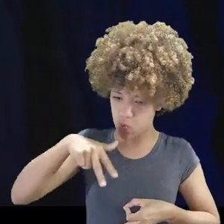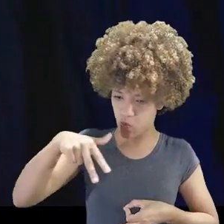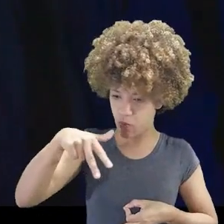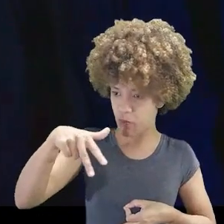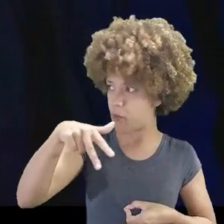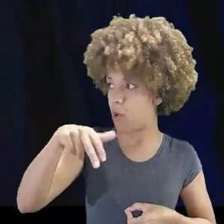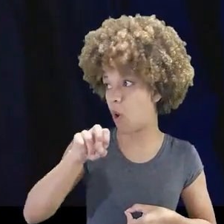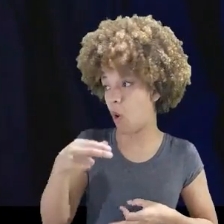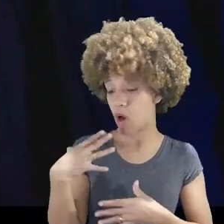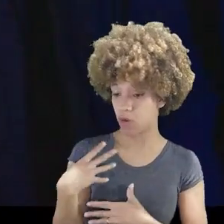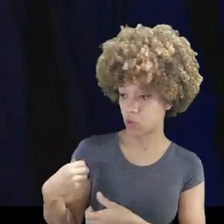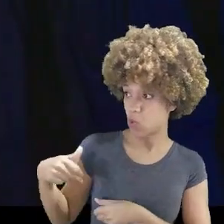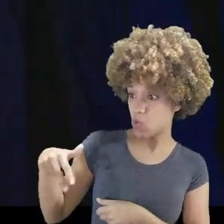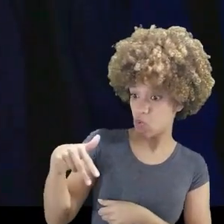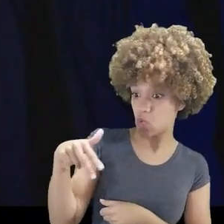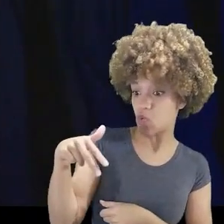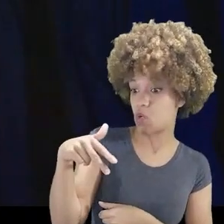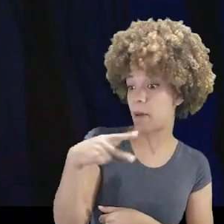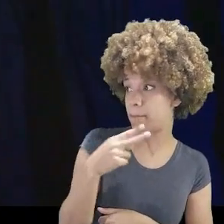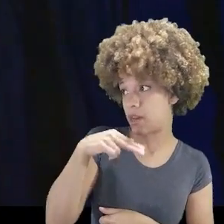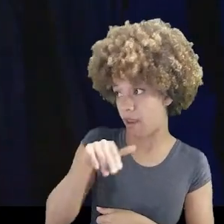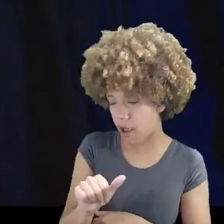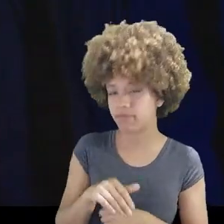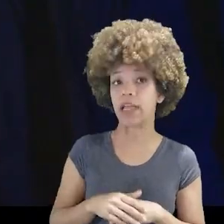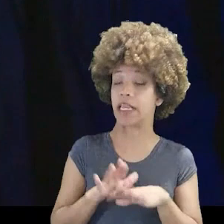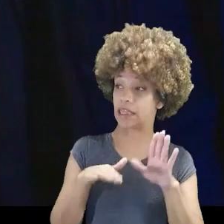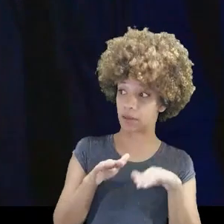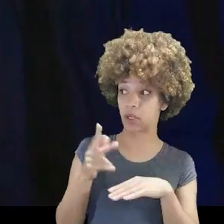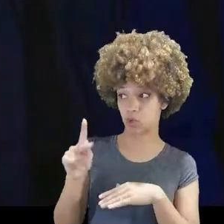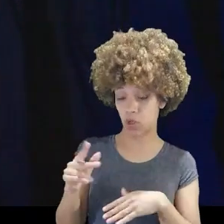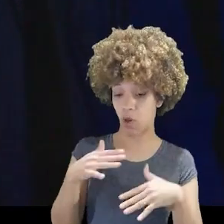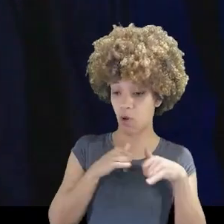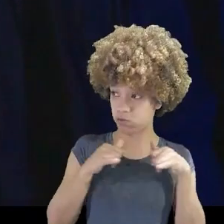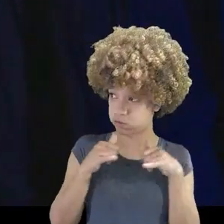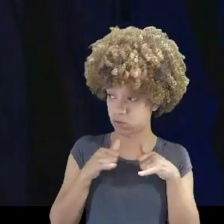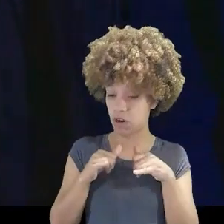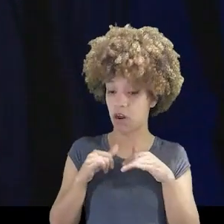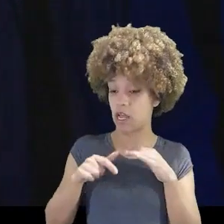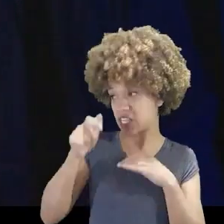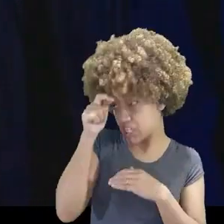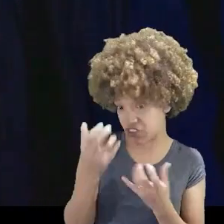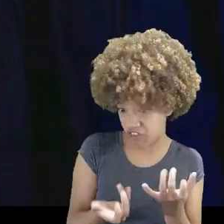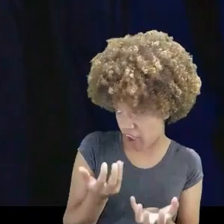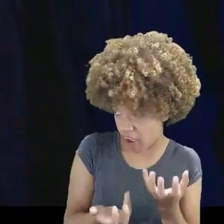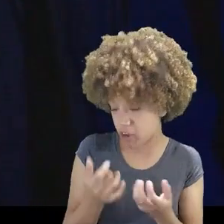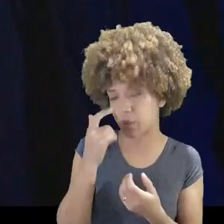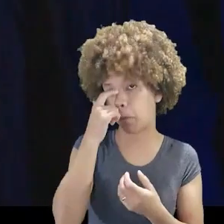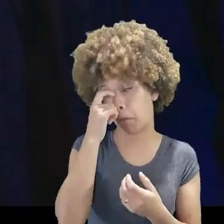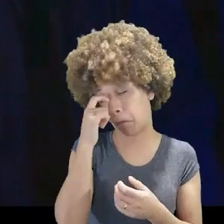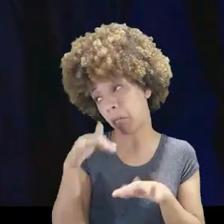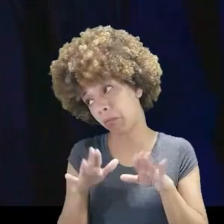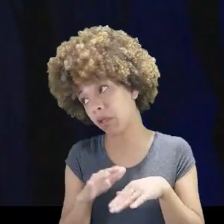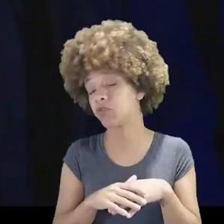ou sai por aqui e vai viajar pegar panela depende do seu padrão vibratório você vai para o inferno onde você tem o quê do Inferno